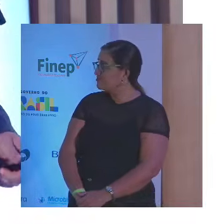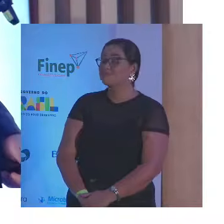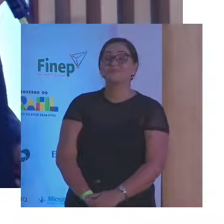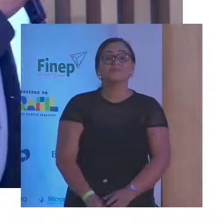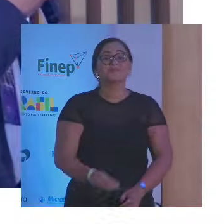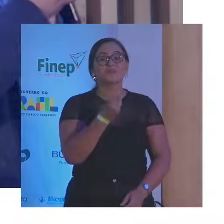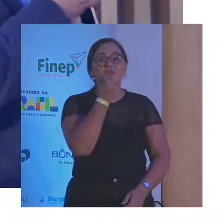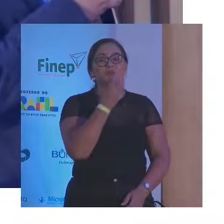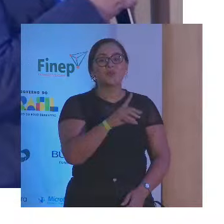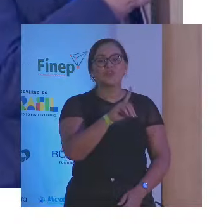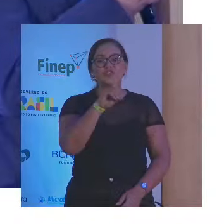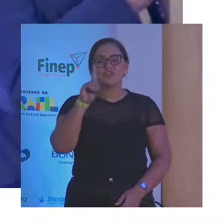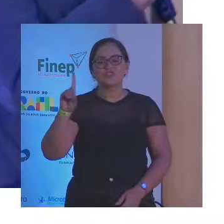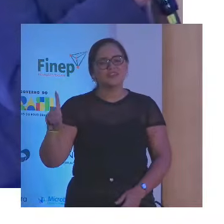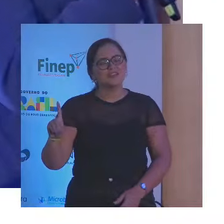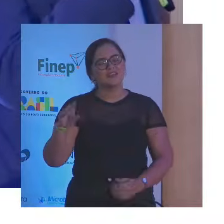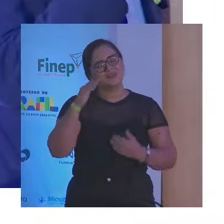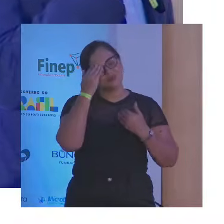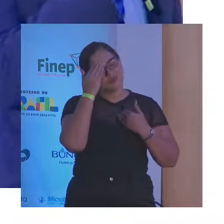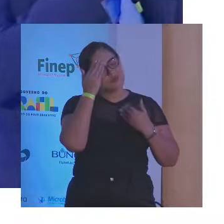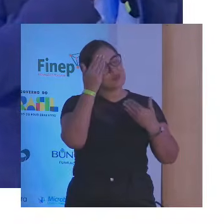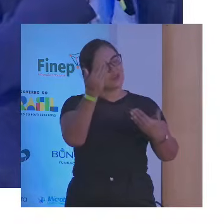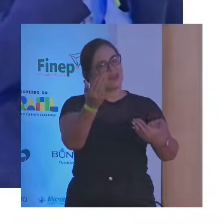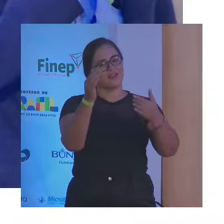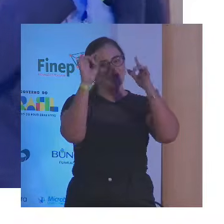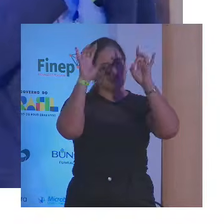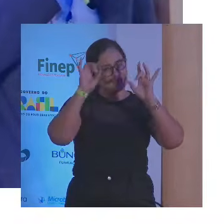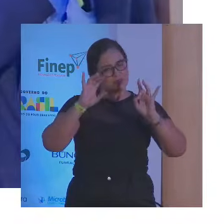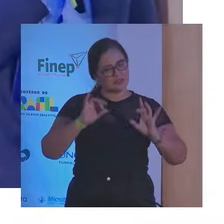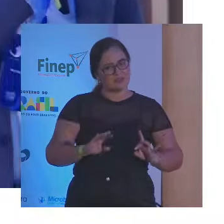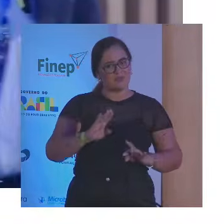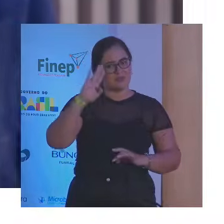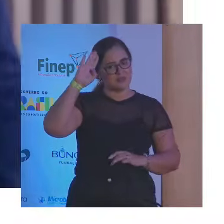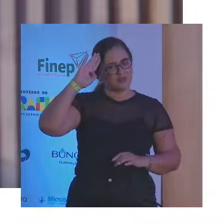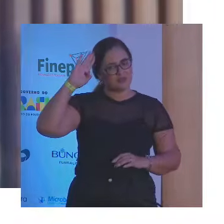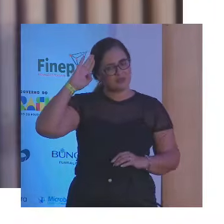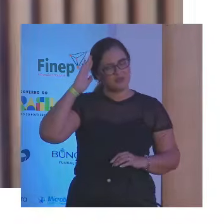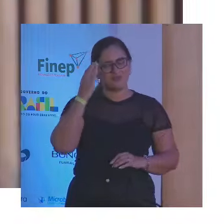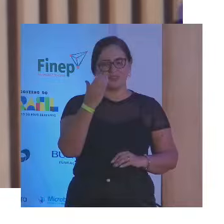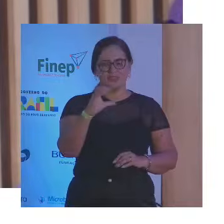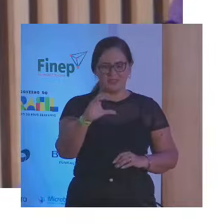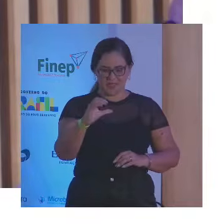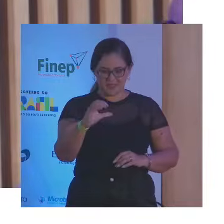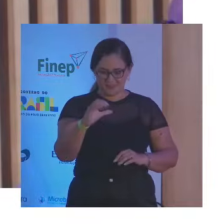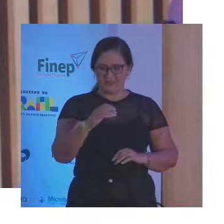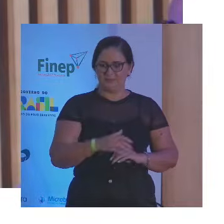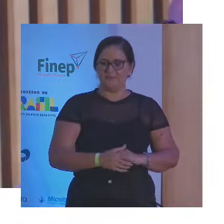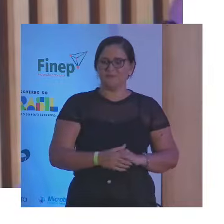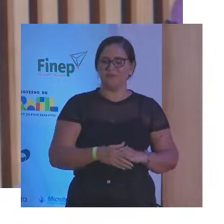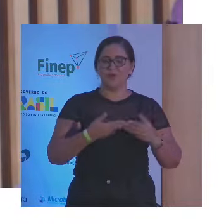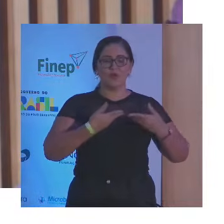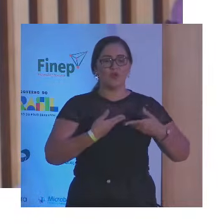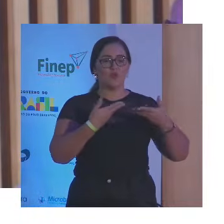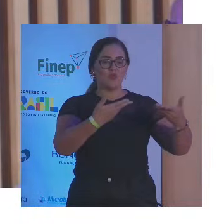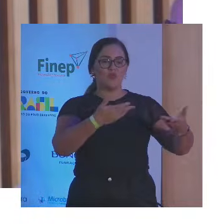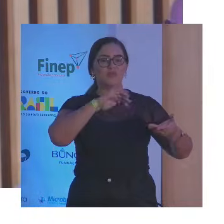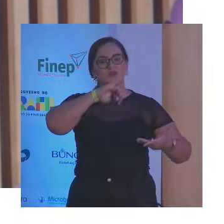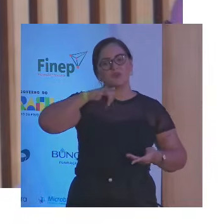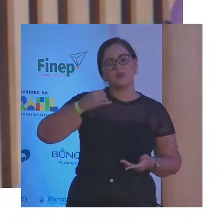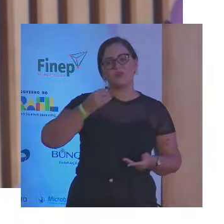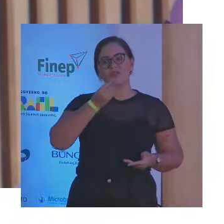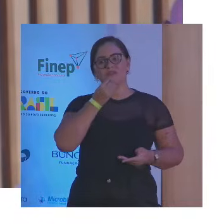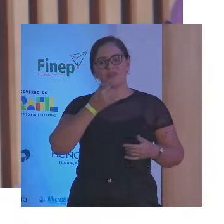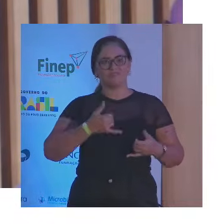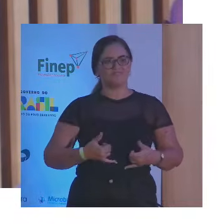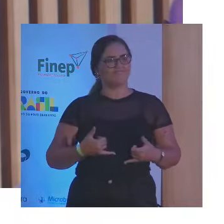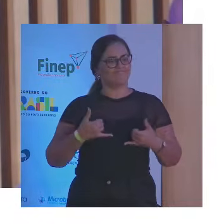Bom dia, muito obrigado especialmente para a Academia Brasileira de Ciências, né, pelo convite, oportunidade. É